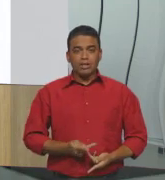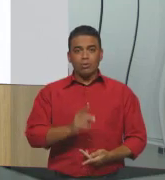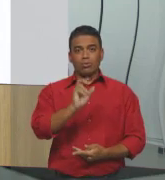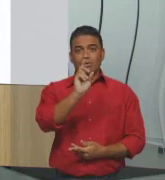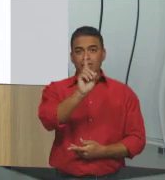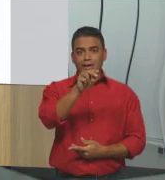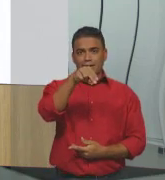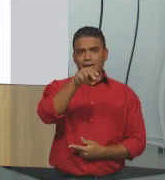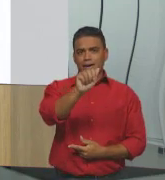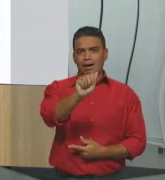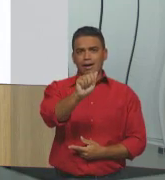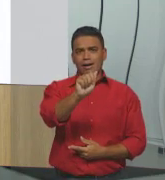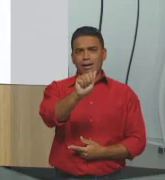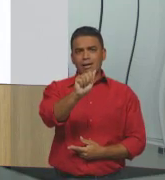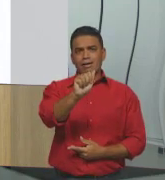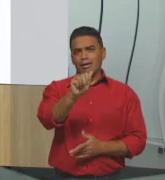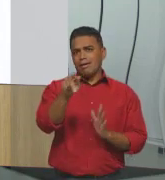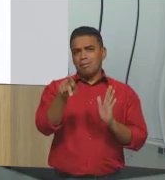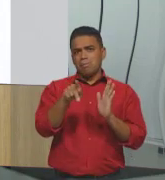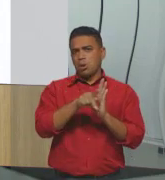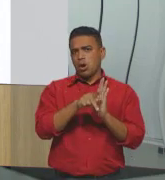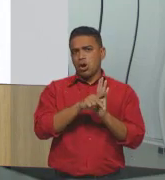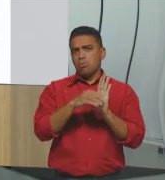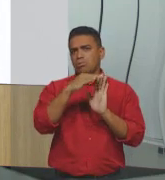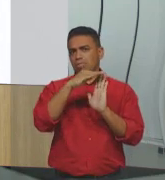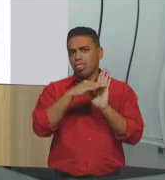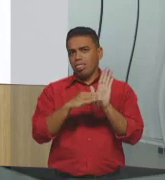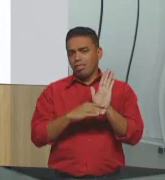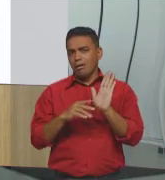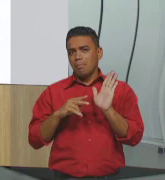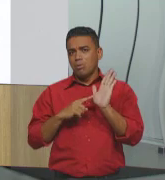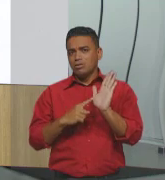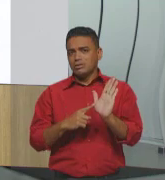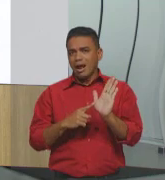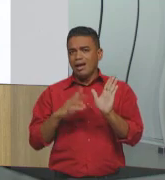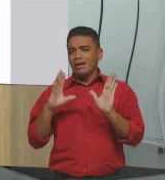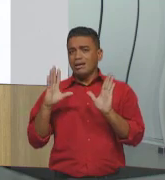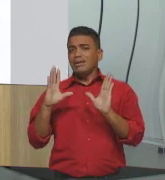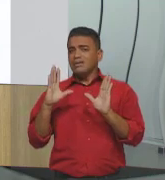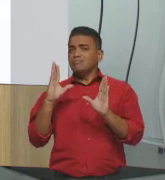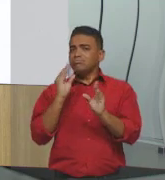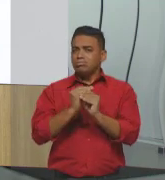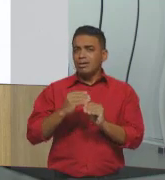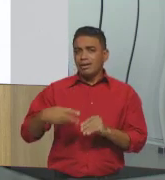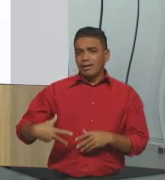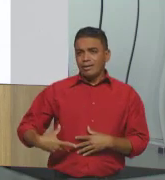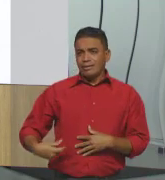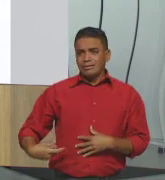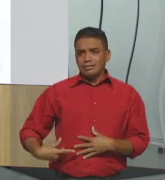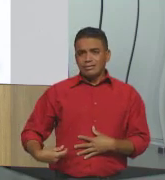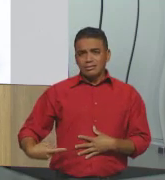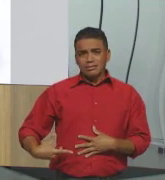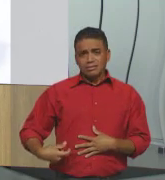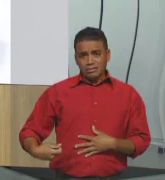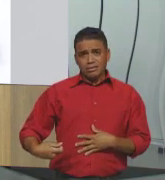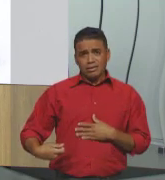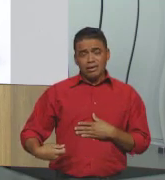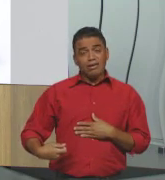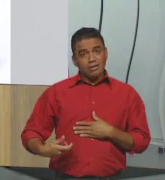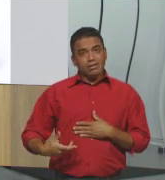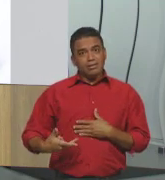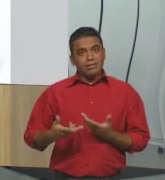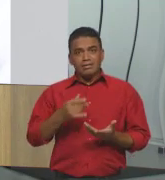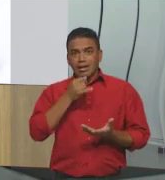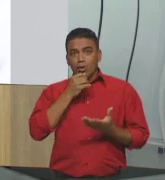do nosso gene lá, que é responsável em codificar, sintetizar a insulina, peguei ele através do corte de